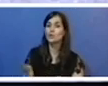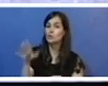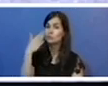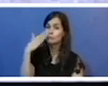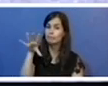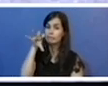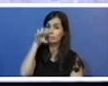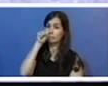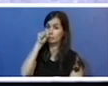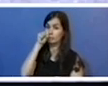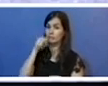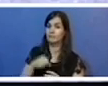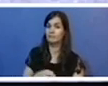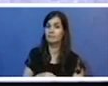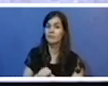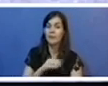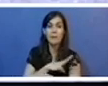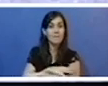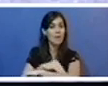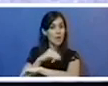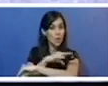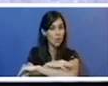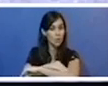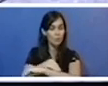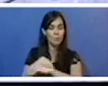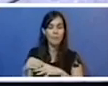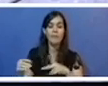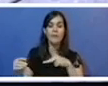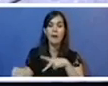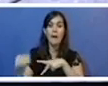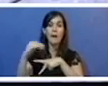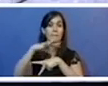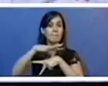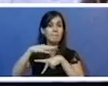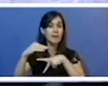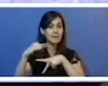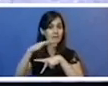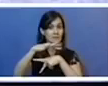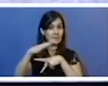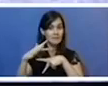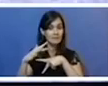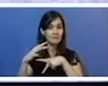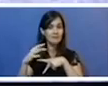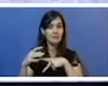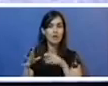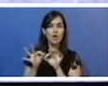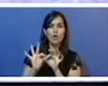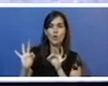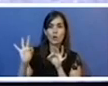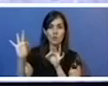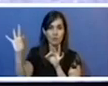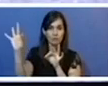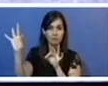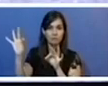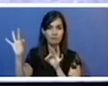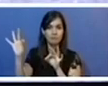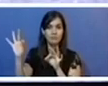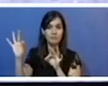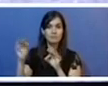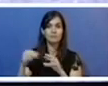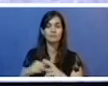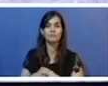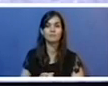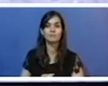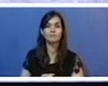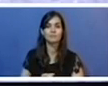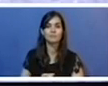odorífera. Pelos, placenta e cordão umbilical. Vou explicar caso a caso. Bom,